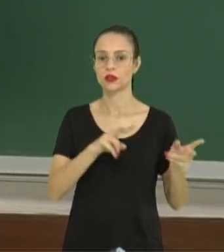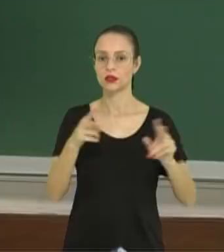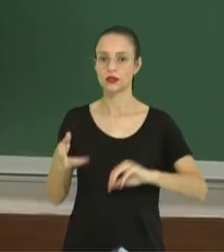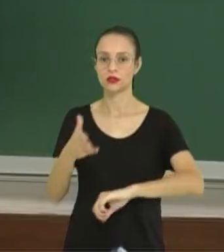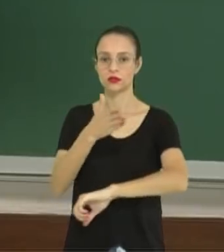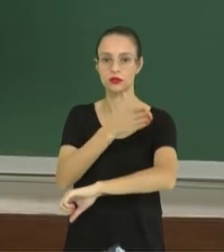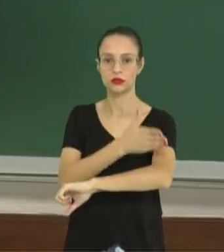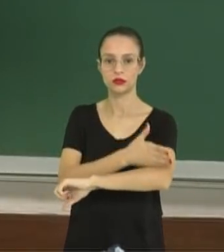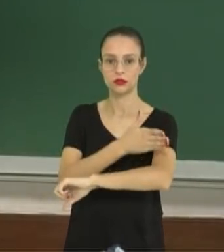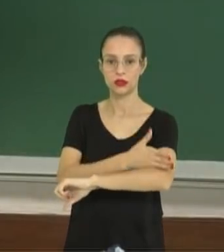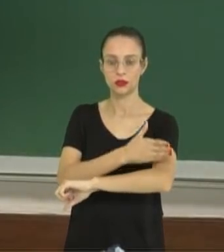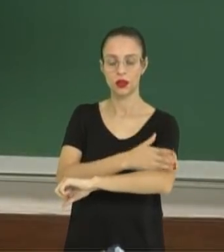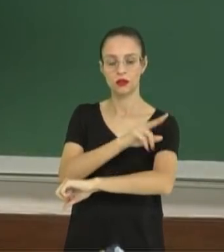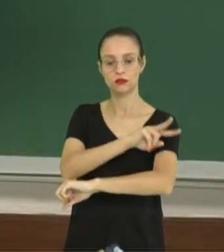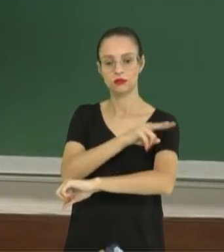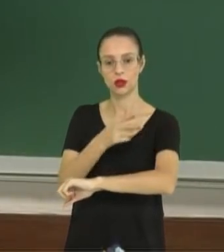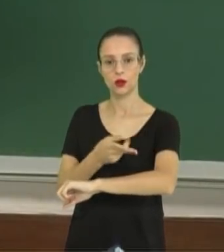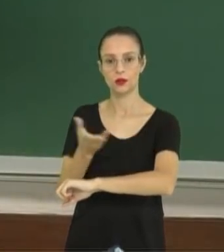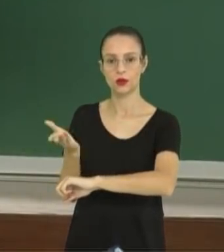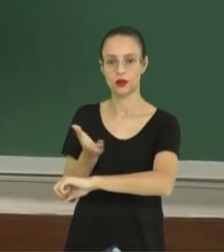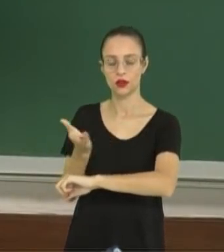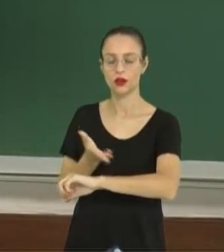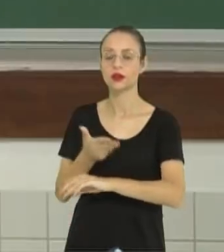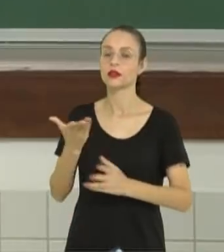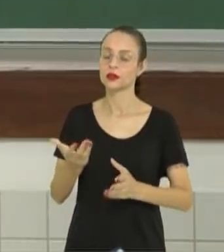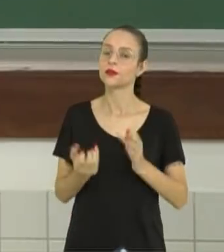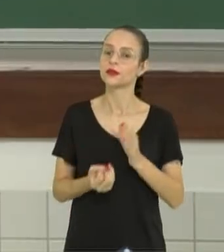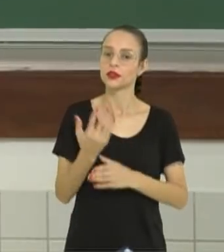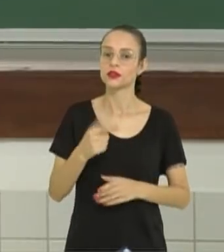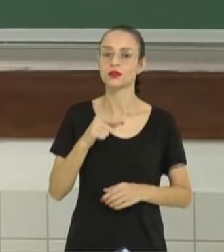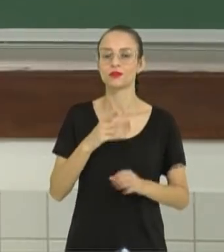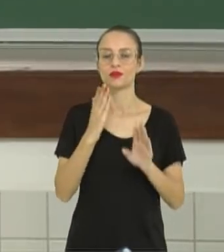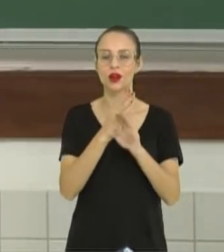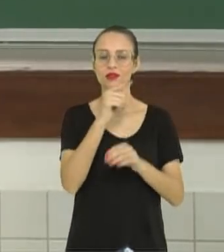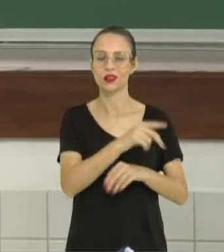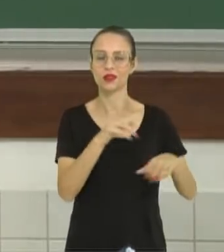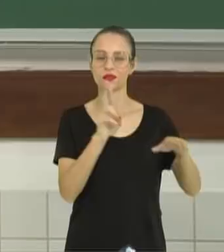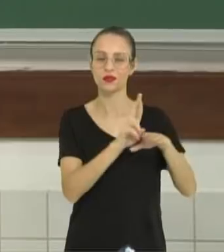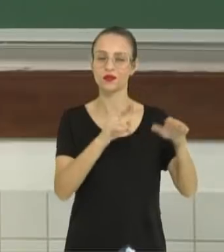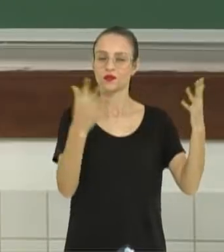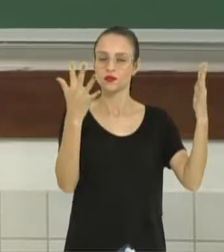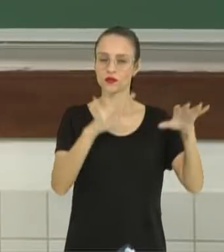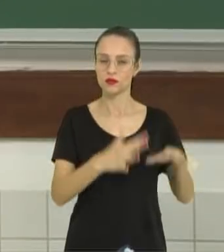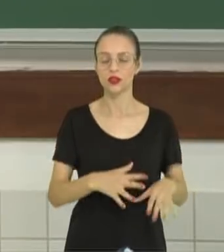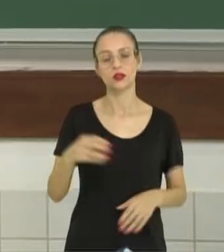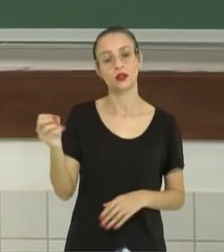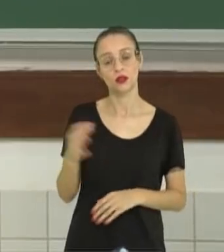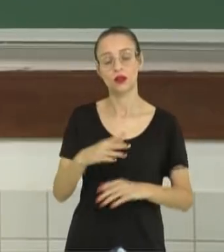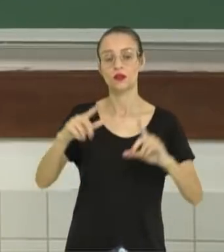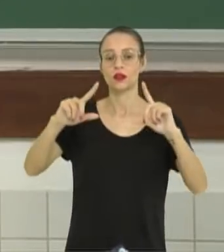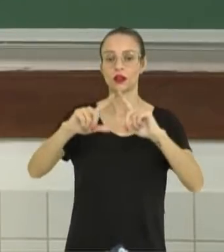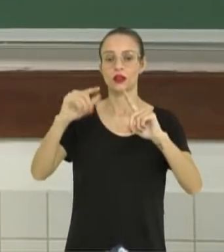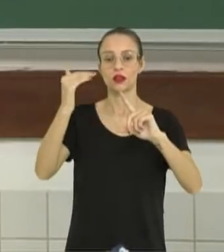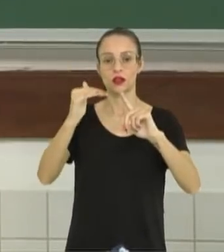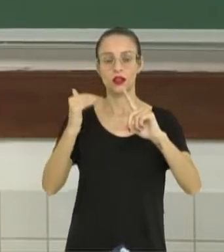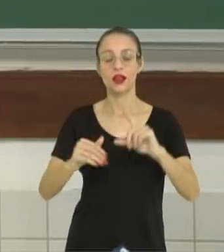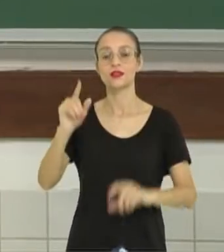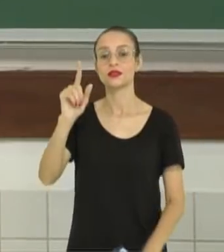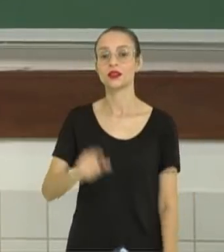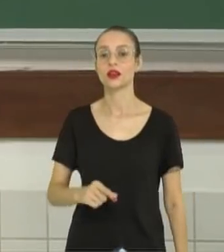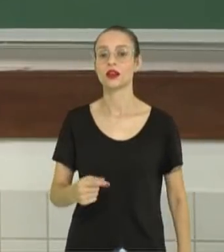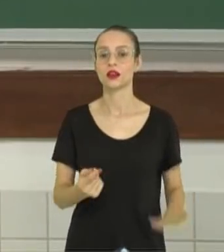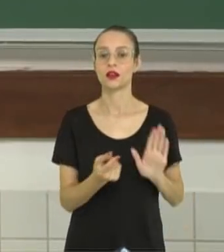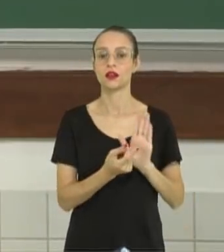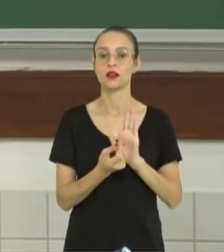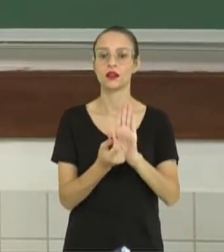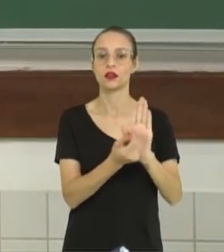Média para a Idade Moderna. Nasceu daí, dessa decadência dos feudos, uma nova classe social, que é a burguesia.